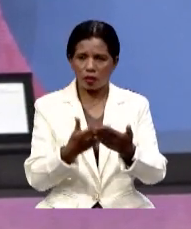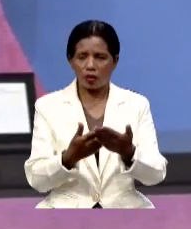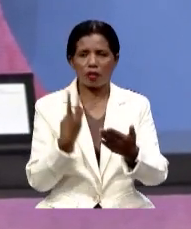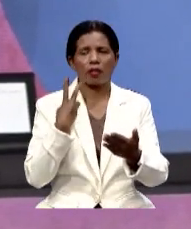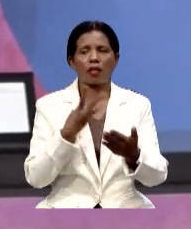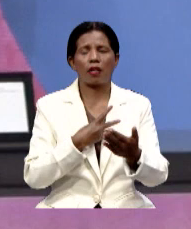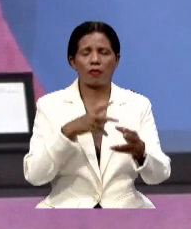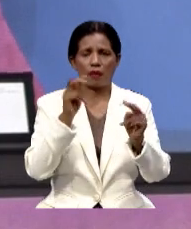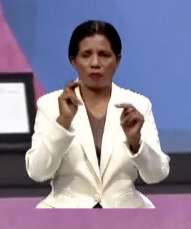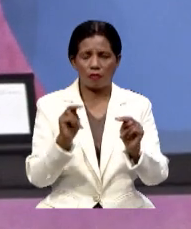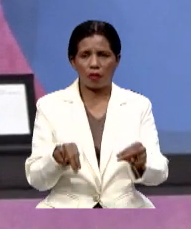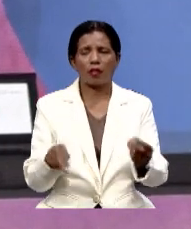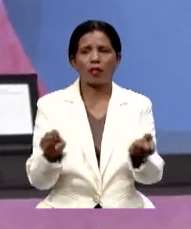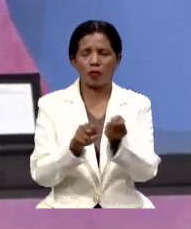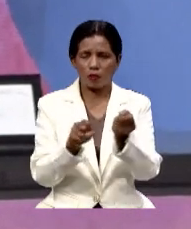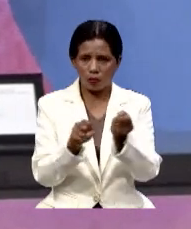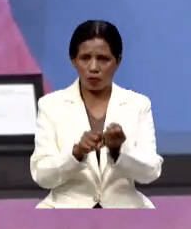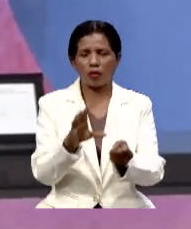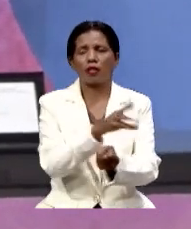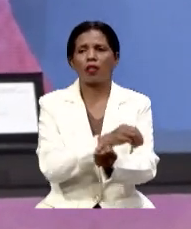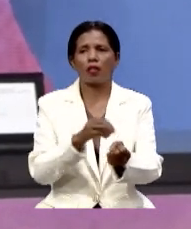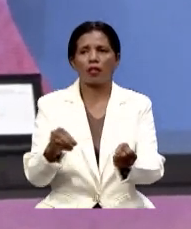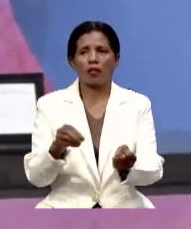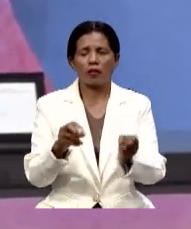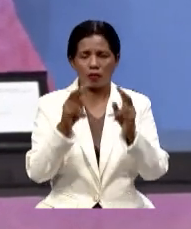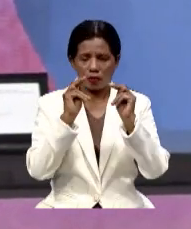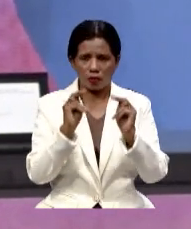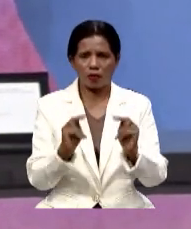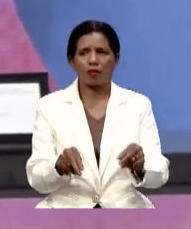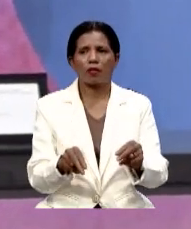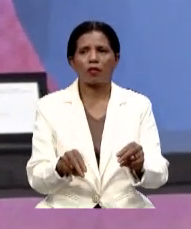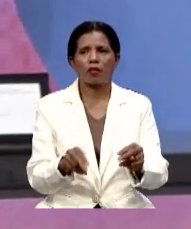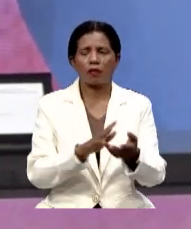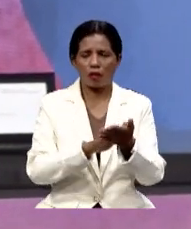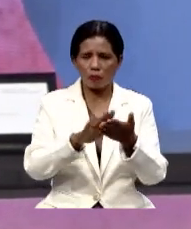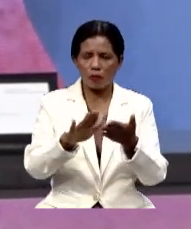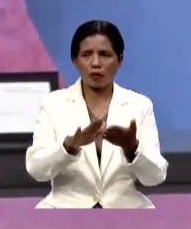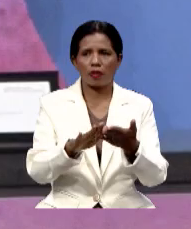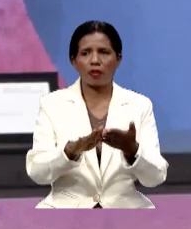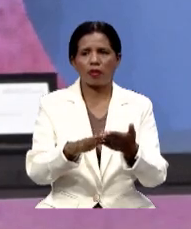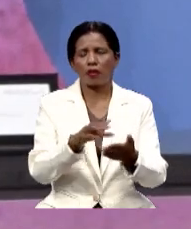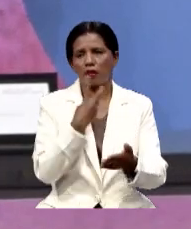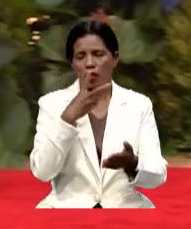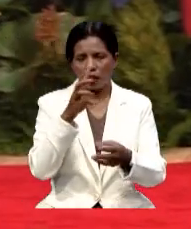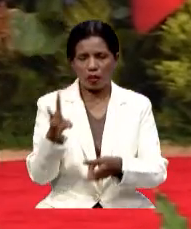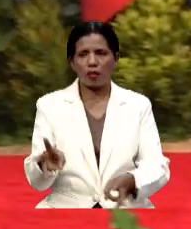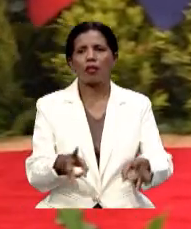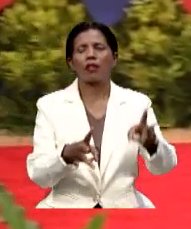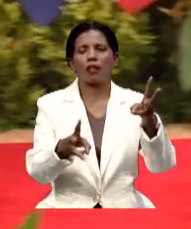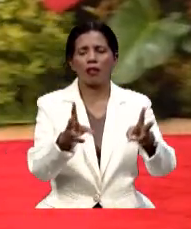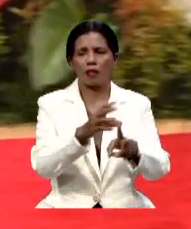the release of all political prisoners and need to clearly pave the way for